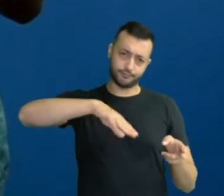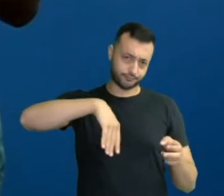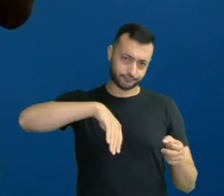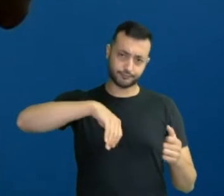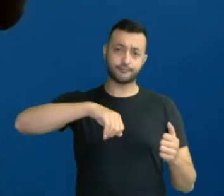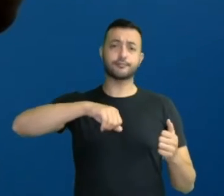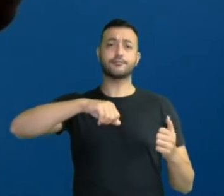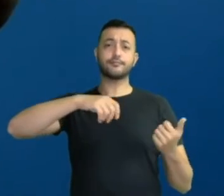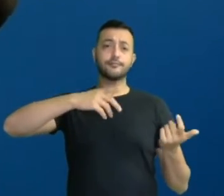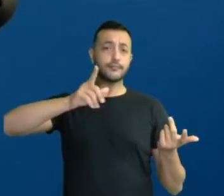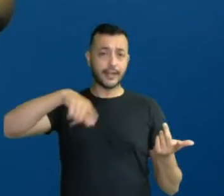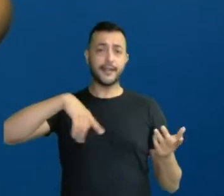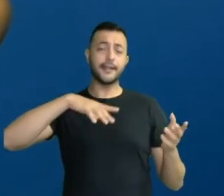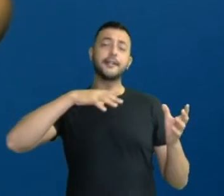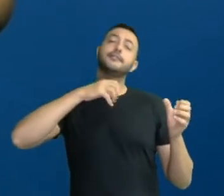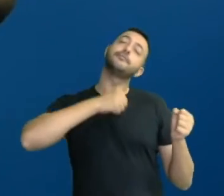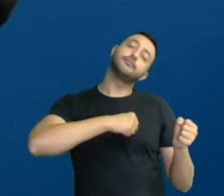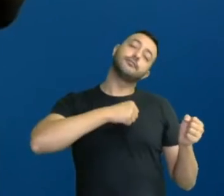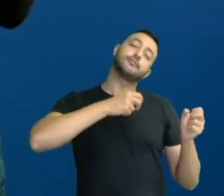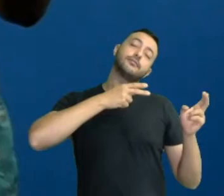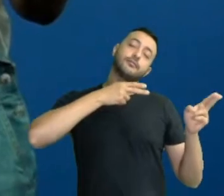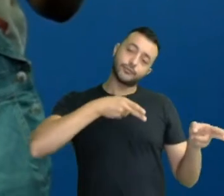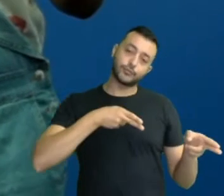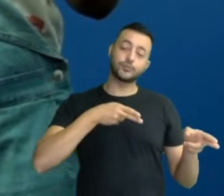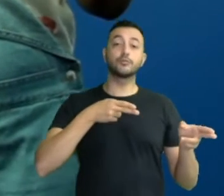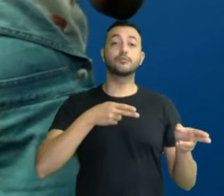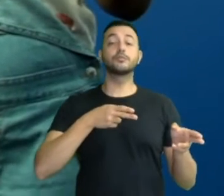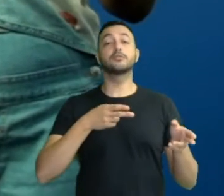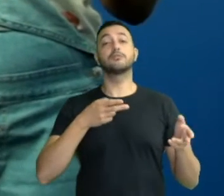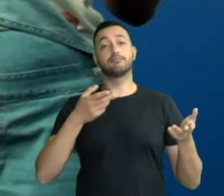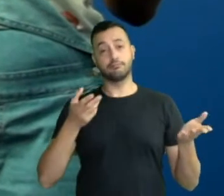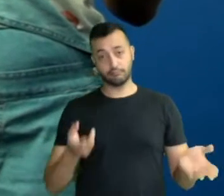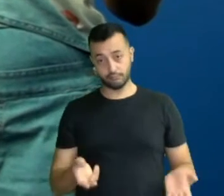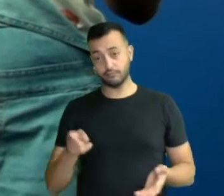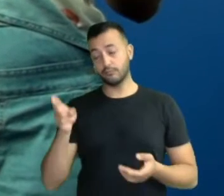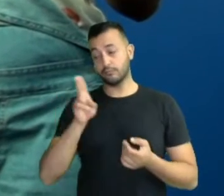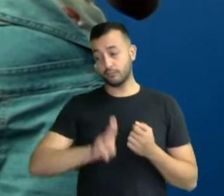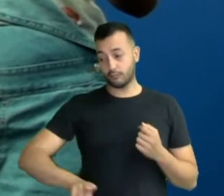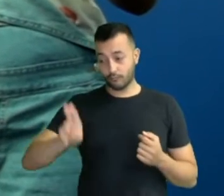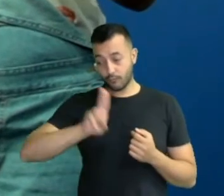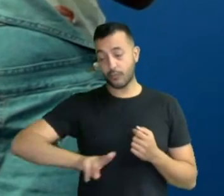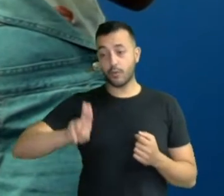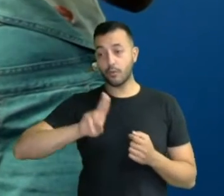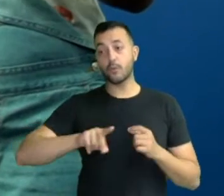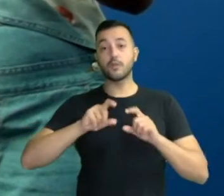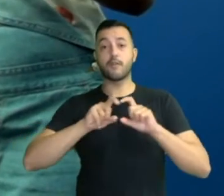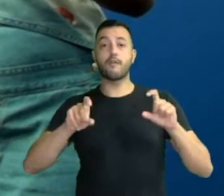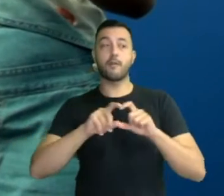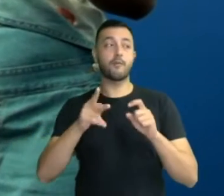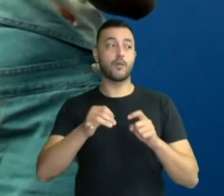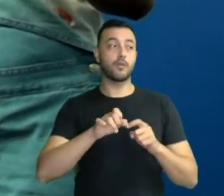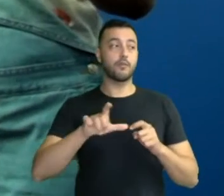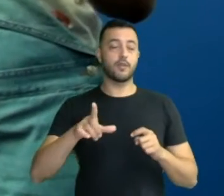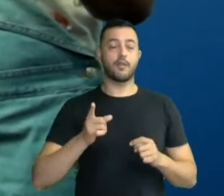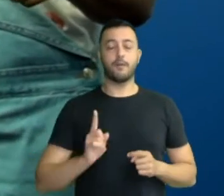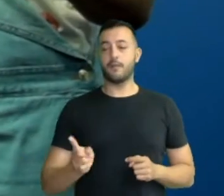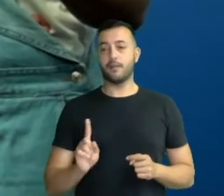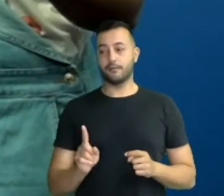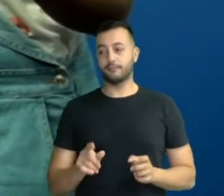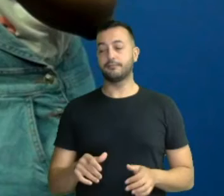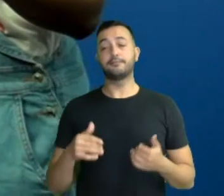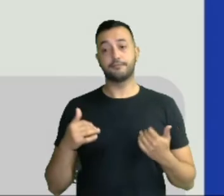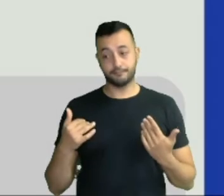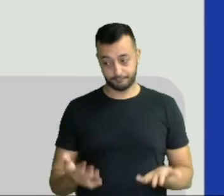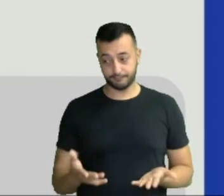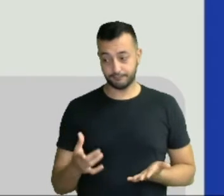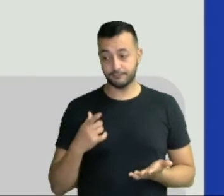né, na ação de dormir em si, aí a gente usa ele na sua forma não pronominal. Quando eu